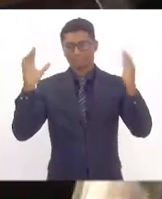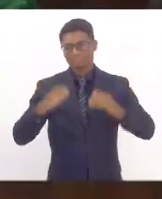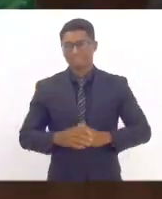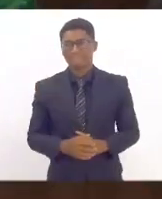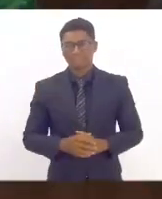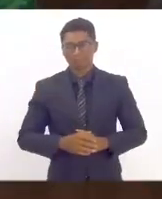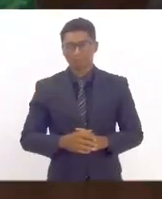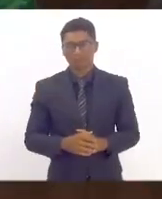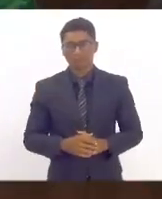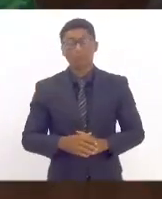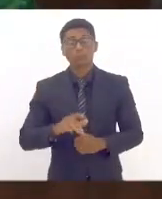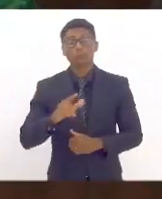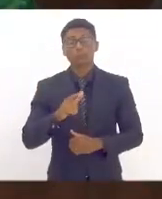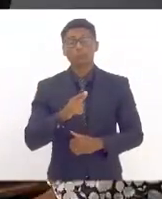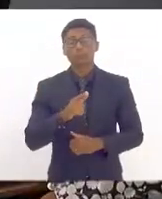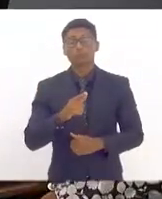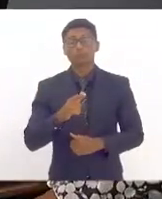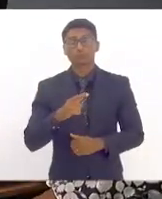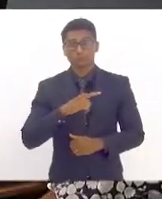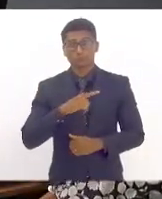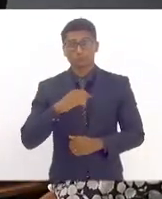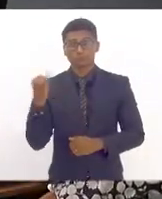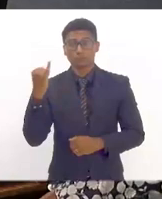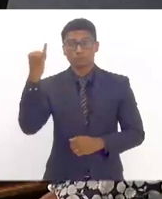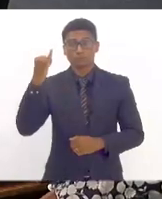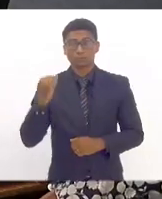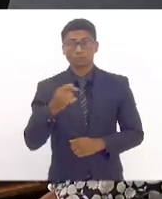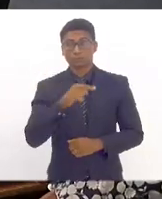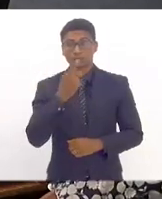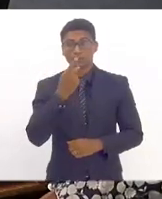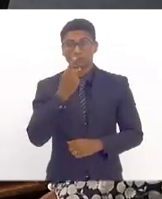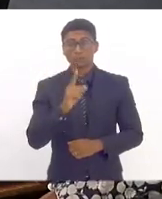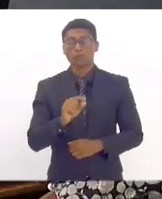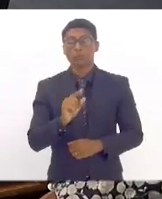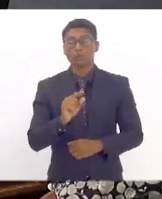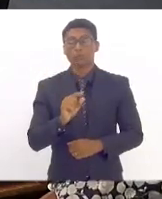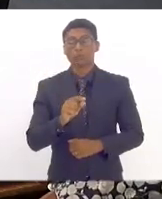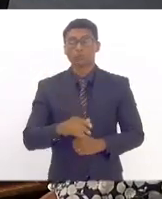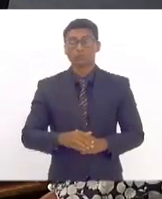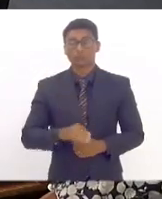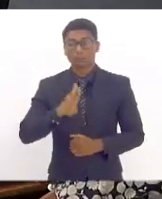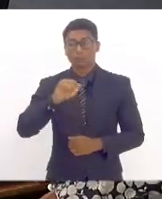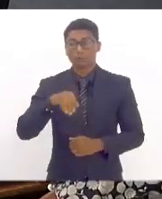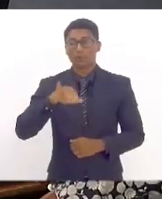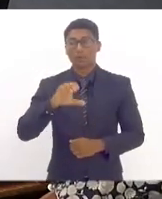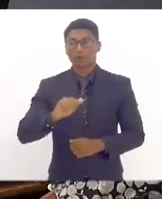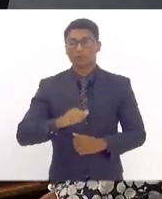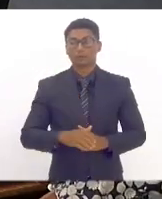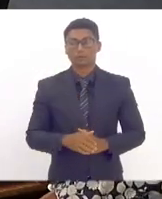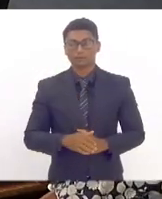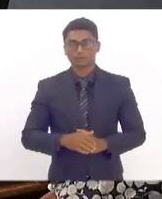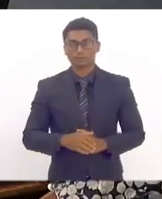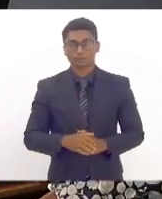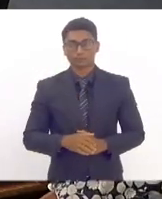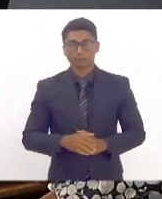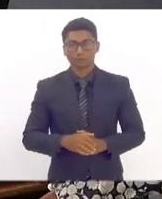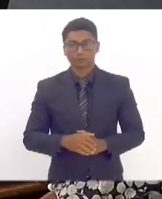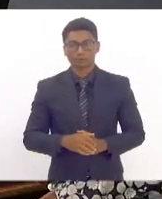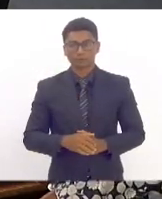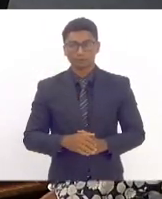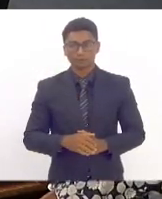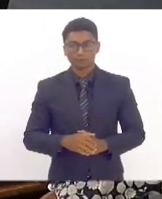é uma coisa muito importante que a nossa amiga falou a Bianca ela falou é que